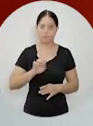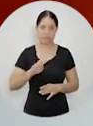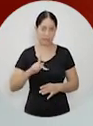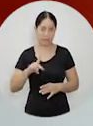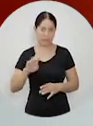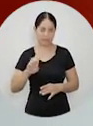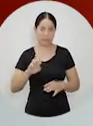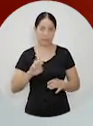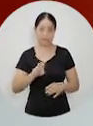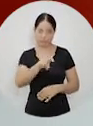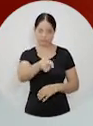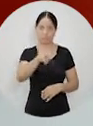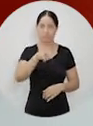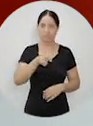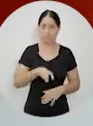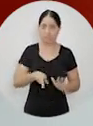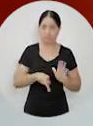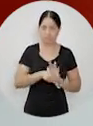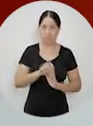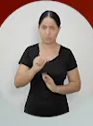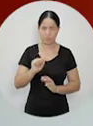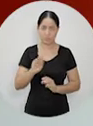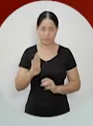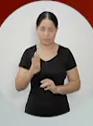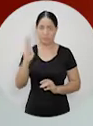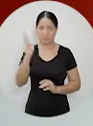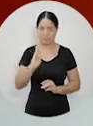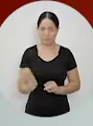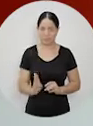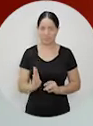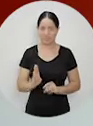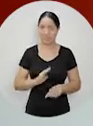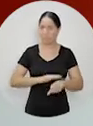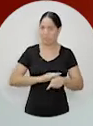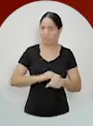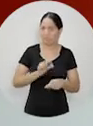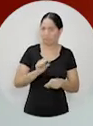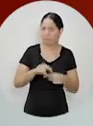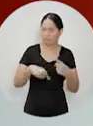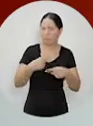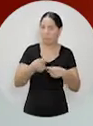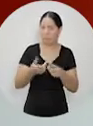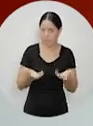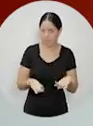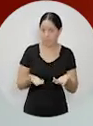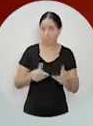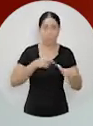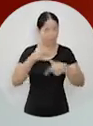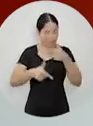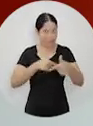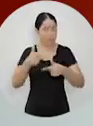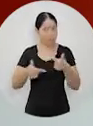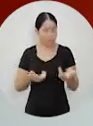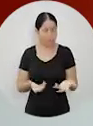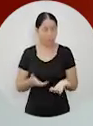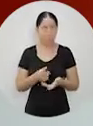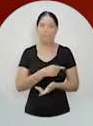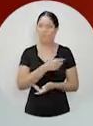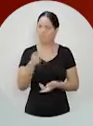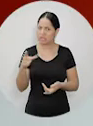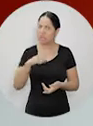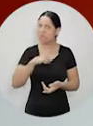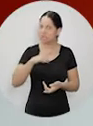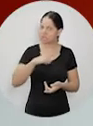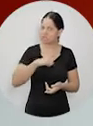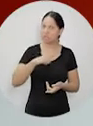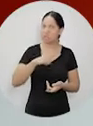Cruz assumiu a presidência da OAB Nacional. Pouco tempo, né, doutor Pierre Paulo, mas já tem trabalhado muito.